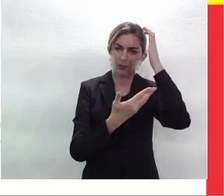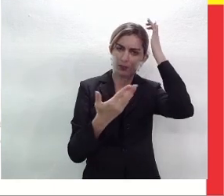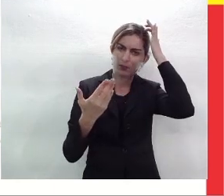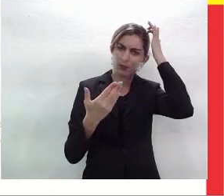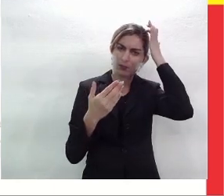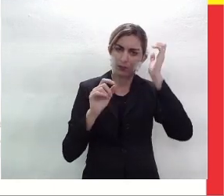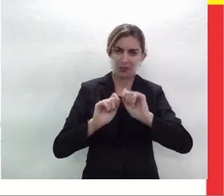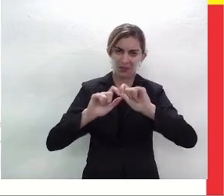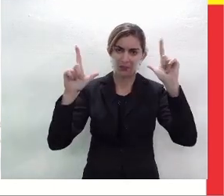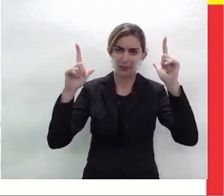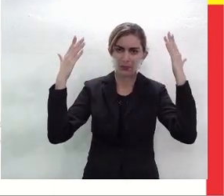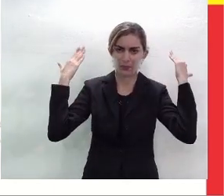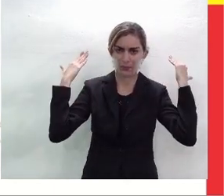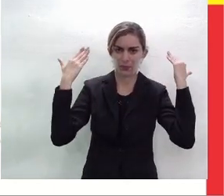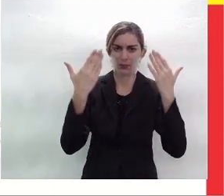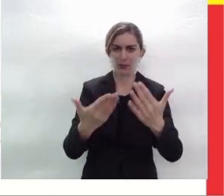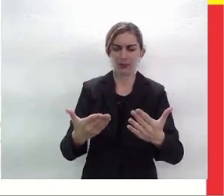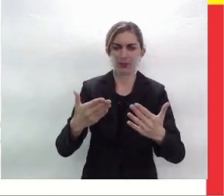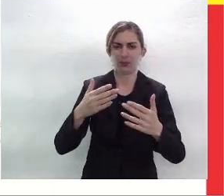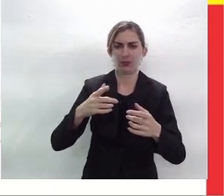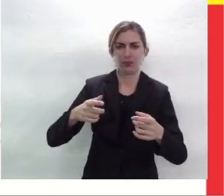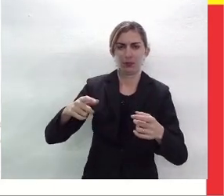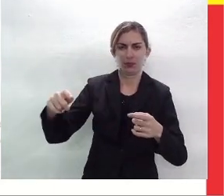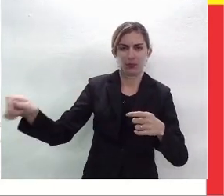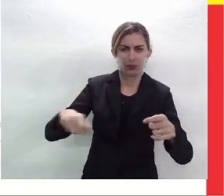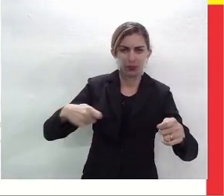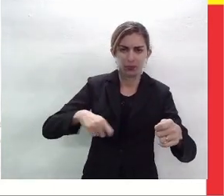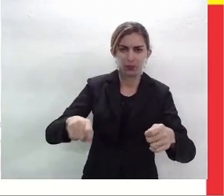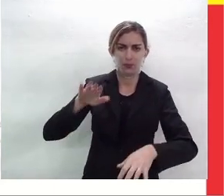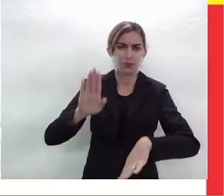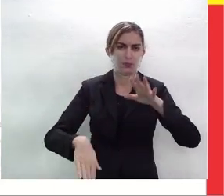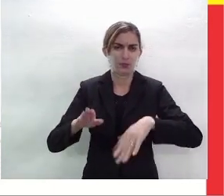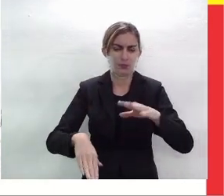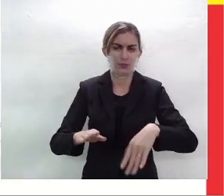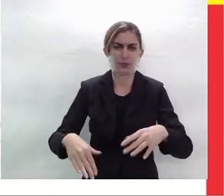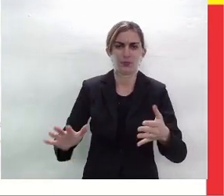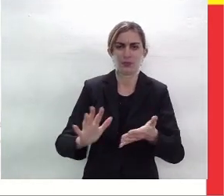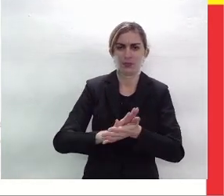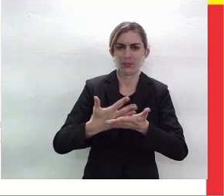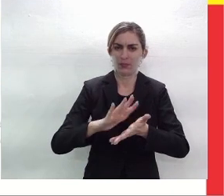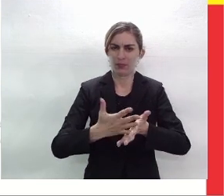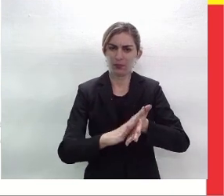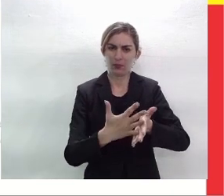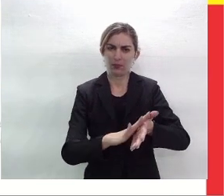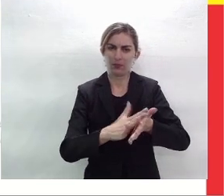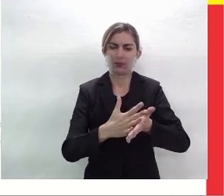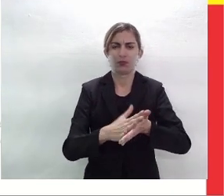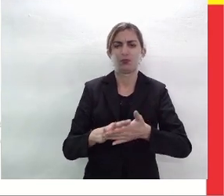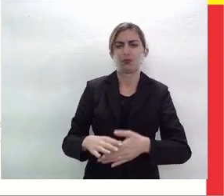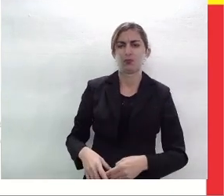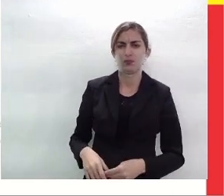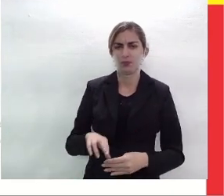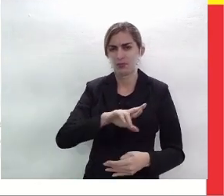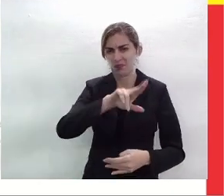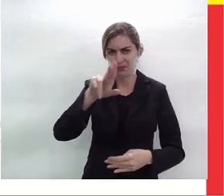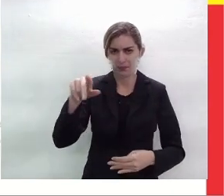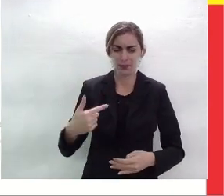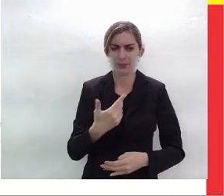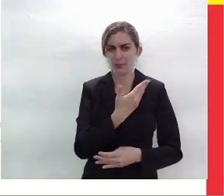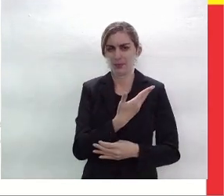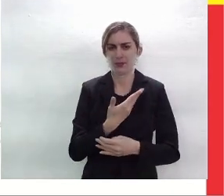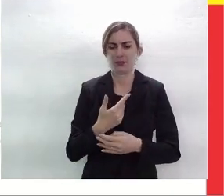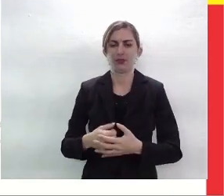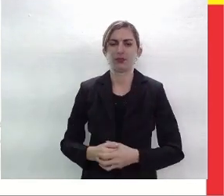desses instrumentos estão aparecendo para vocês na tela. Então, é o berimbau, o pandeiro, o reco-reco, o atabaque e